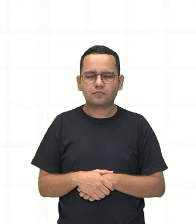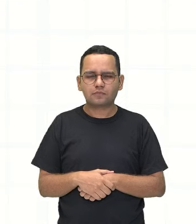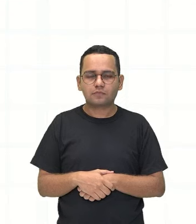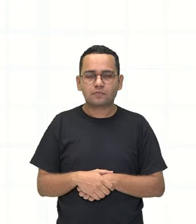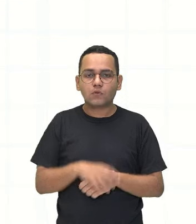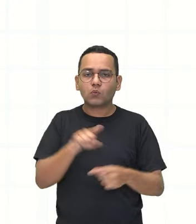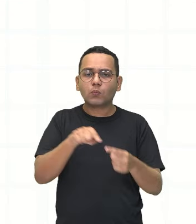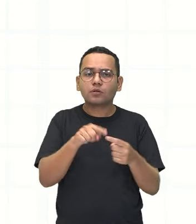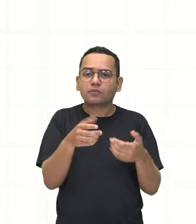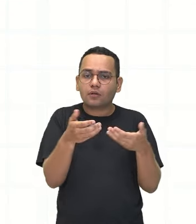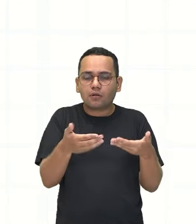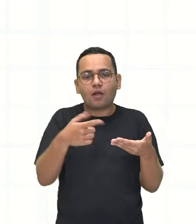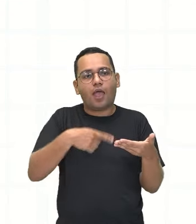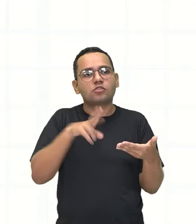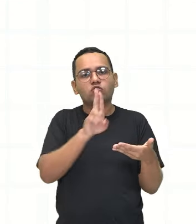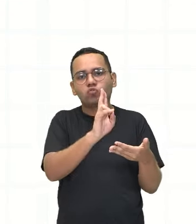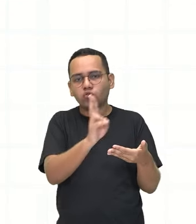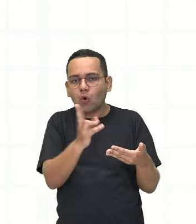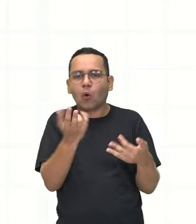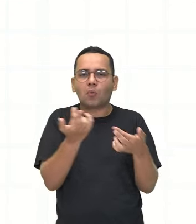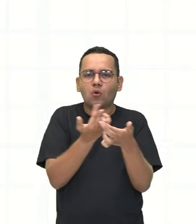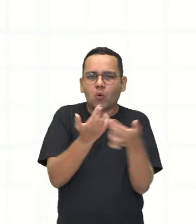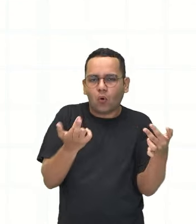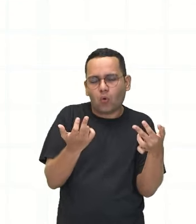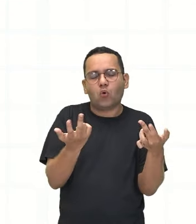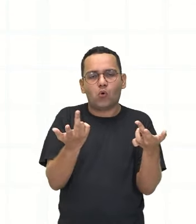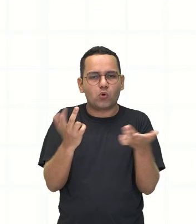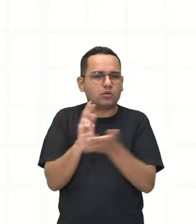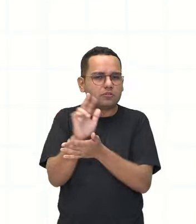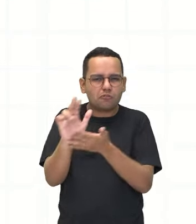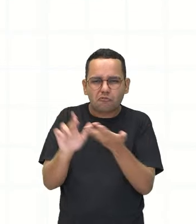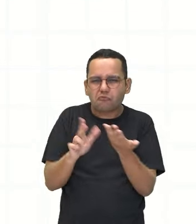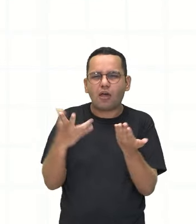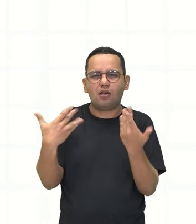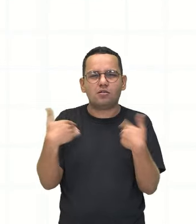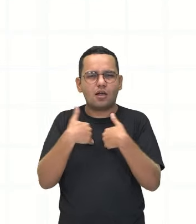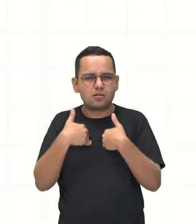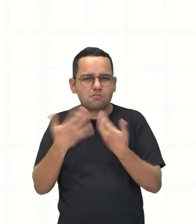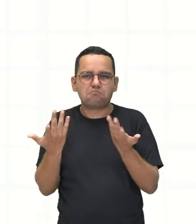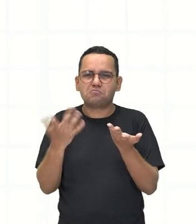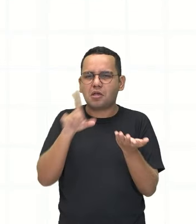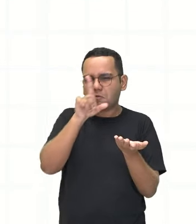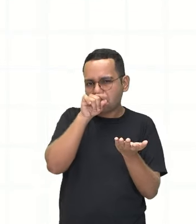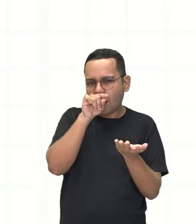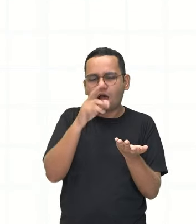o nome das coisas, dos seres, né? Dos animais, dos pássaros, né?